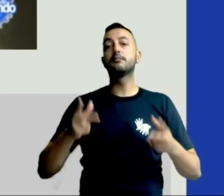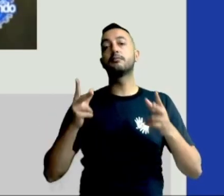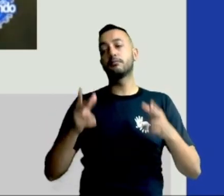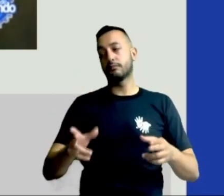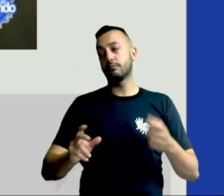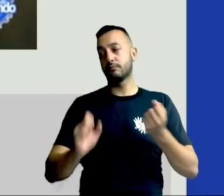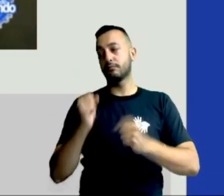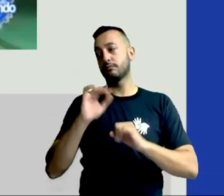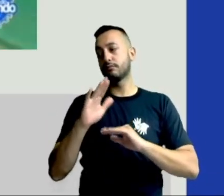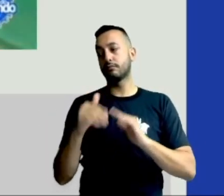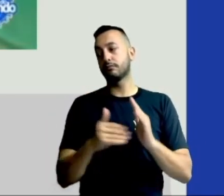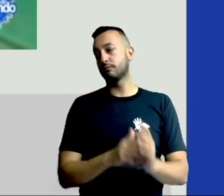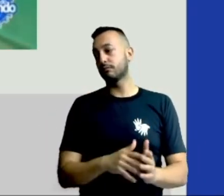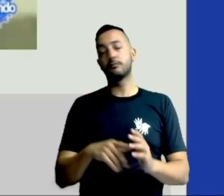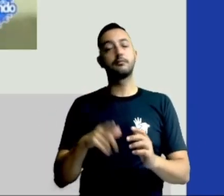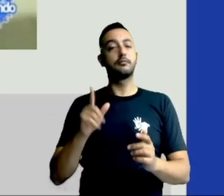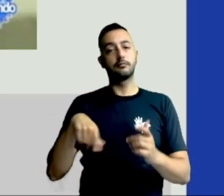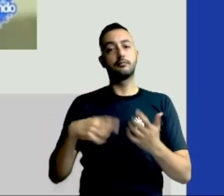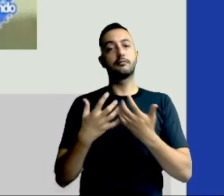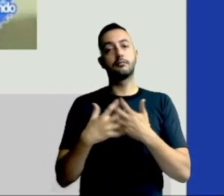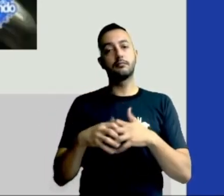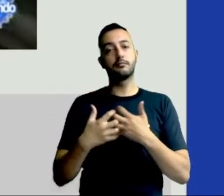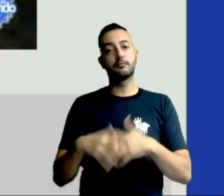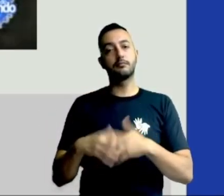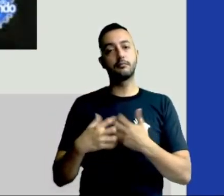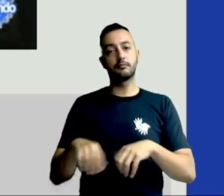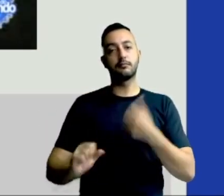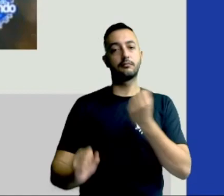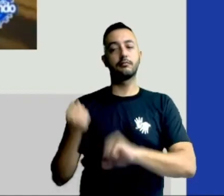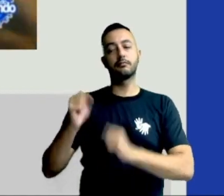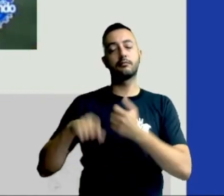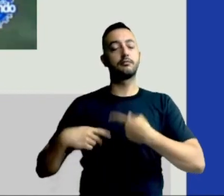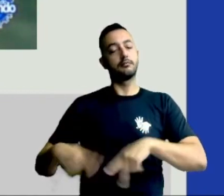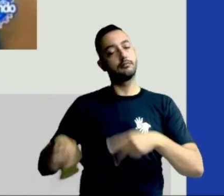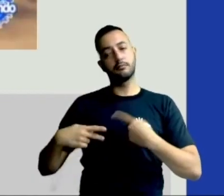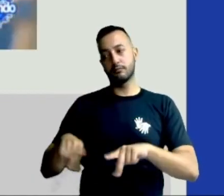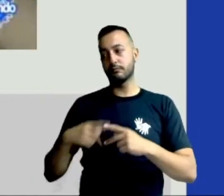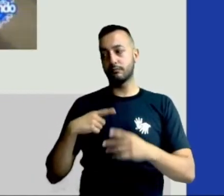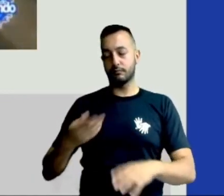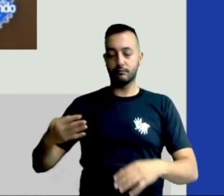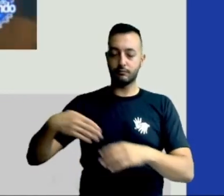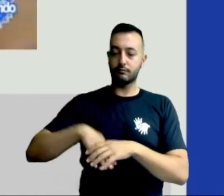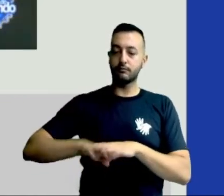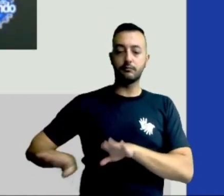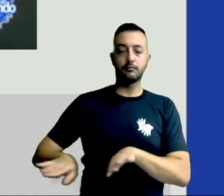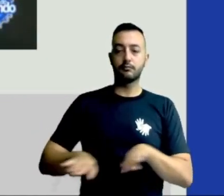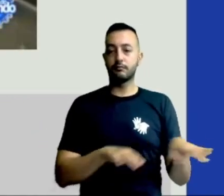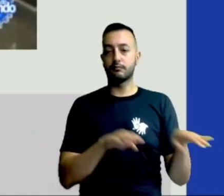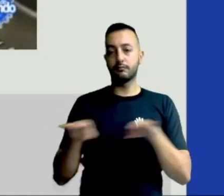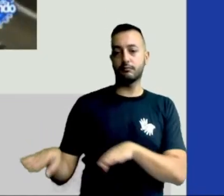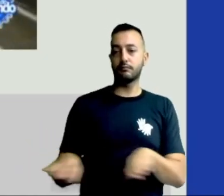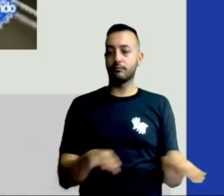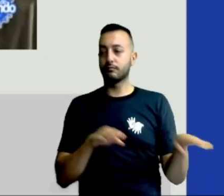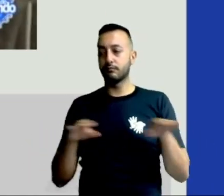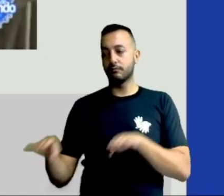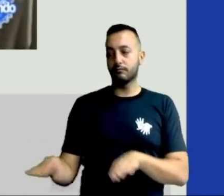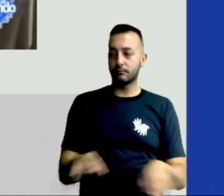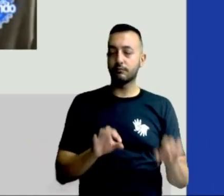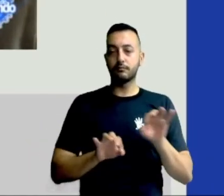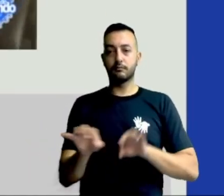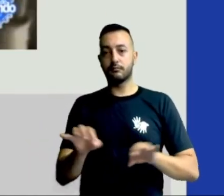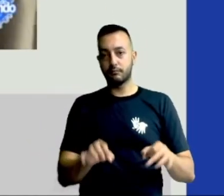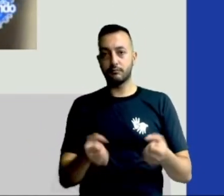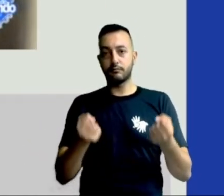fábrica inteira, tudo é muito automático. O cimento é colocado dentro do saco, vai para a esteira e é organizado em pallets